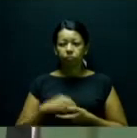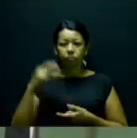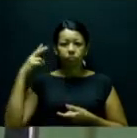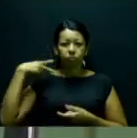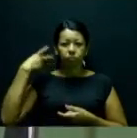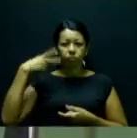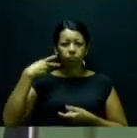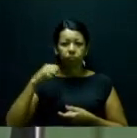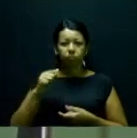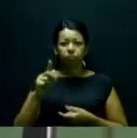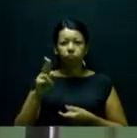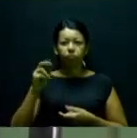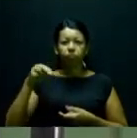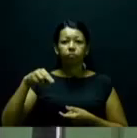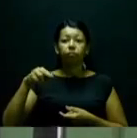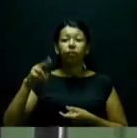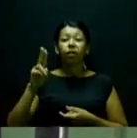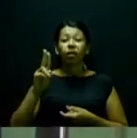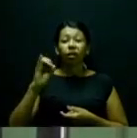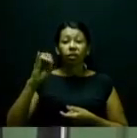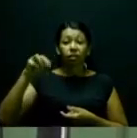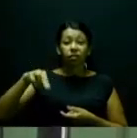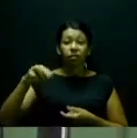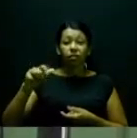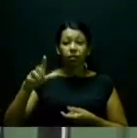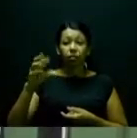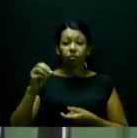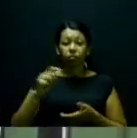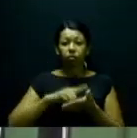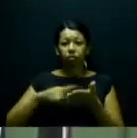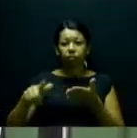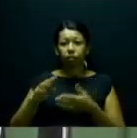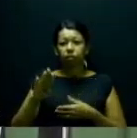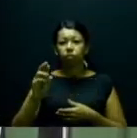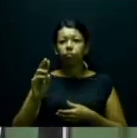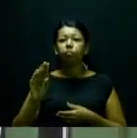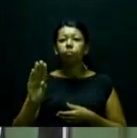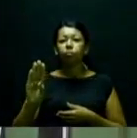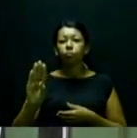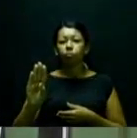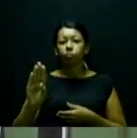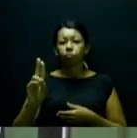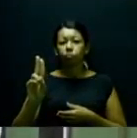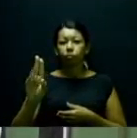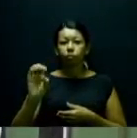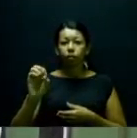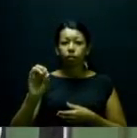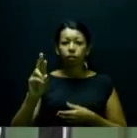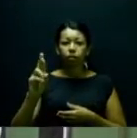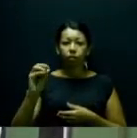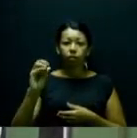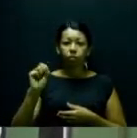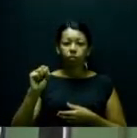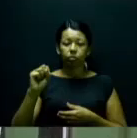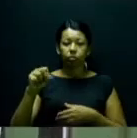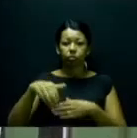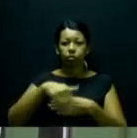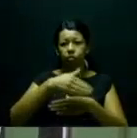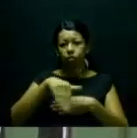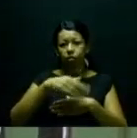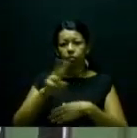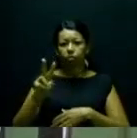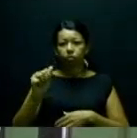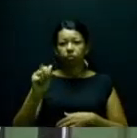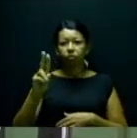do vereador Aguinaldo Alves de Araújo. Limpeza dos bueiros da rede de água pluvial da rua Valdemar do Nascimento,